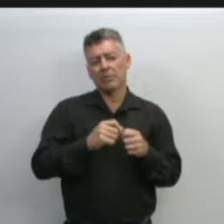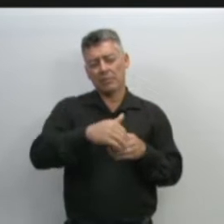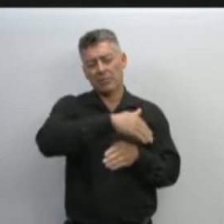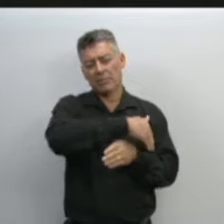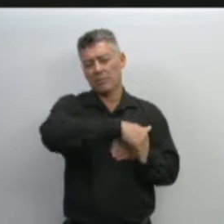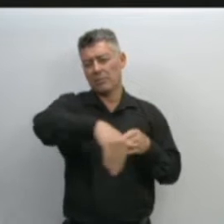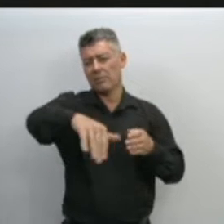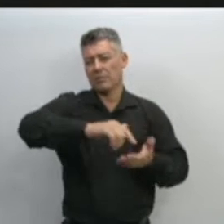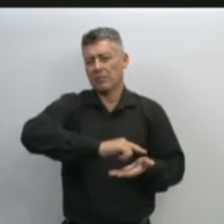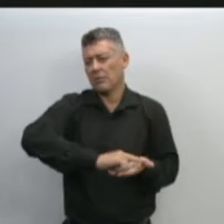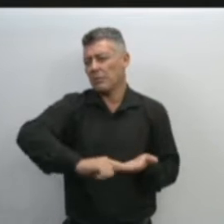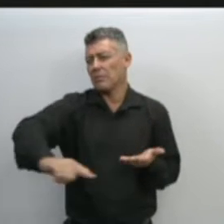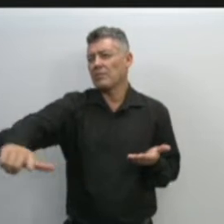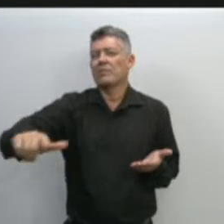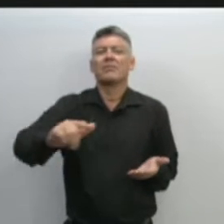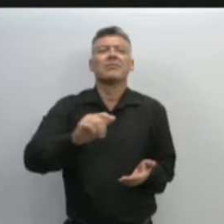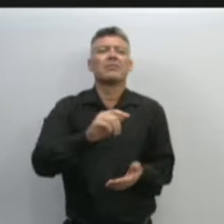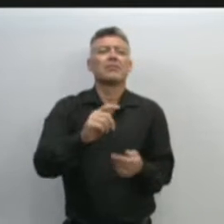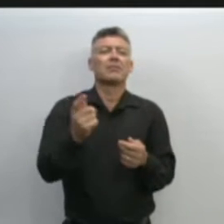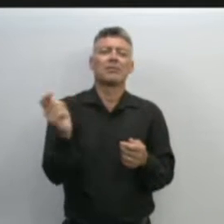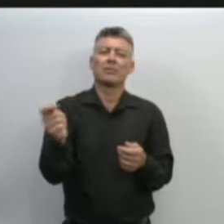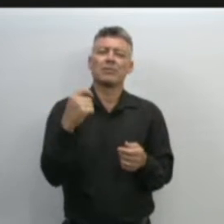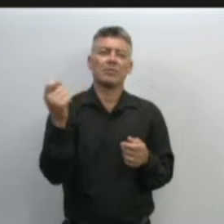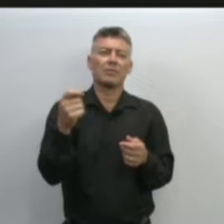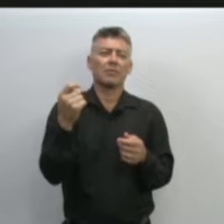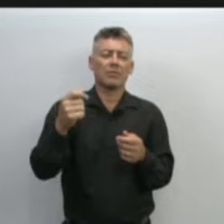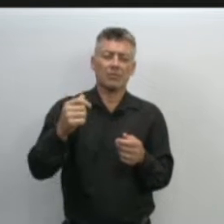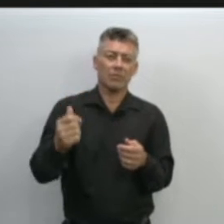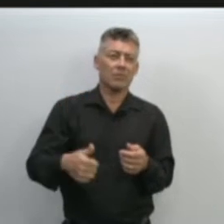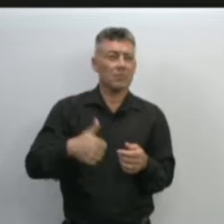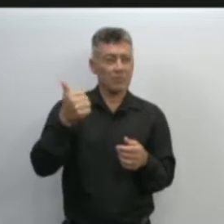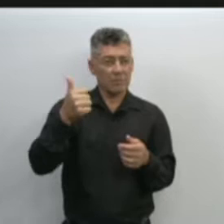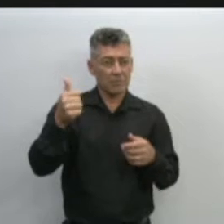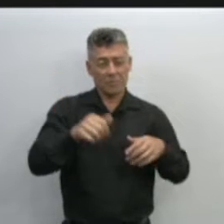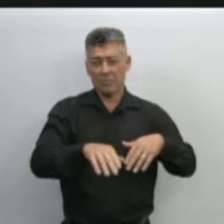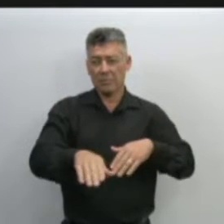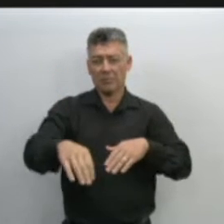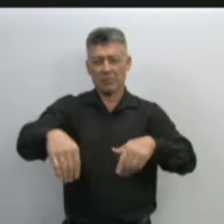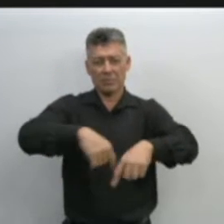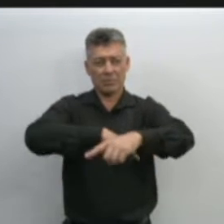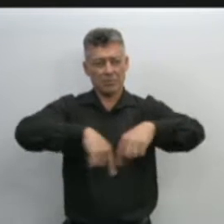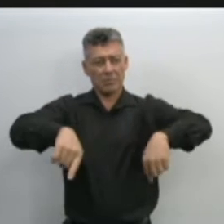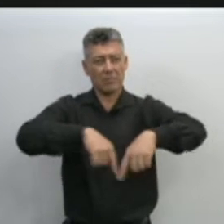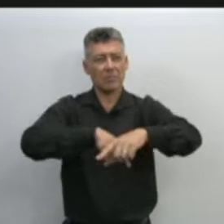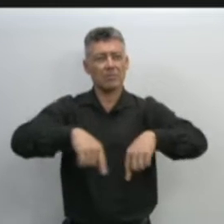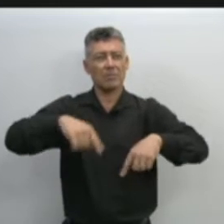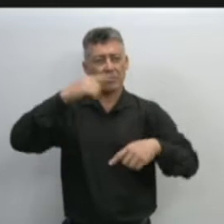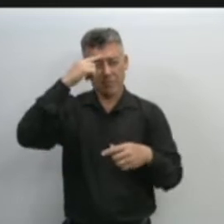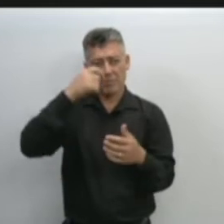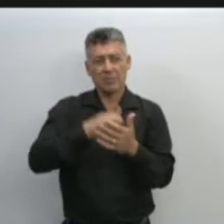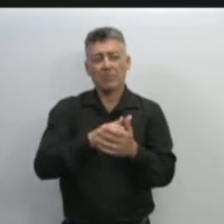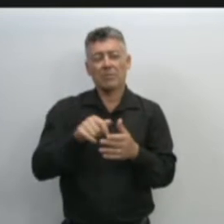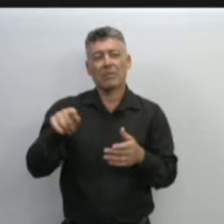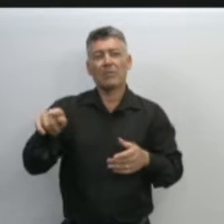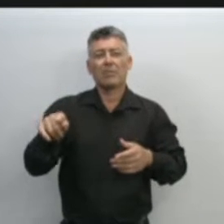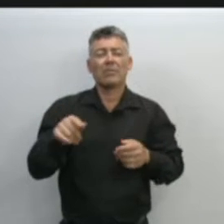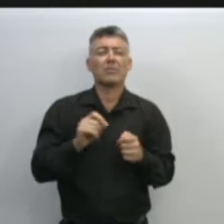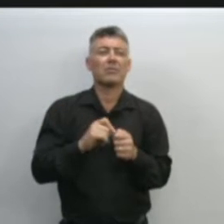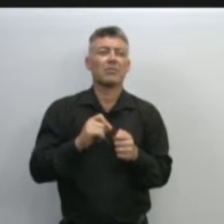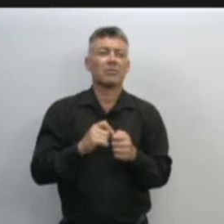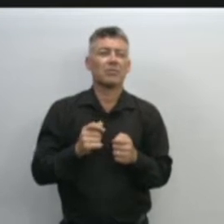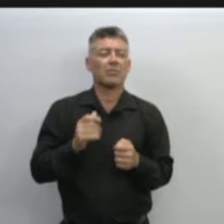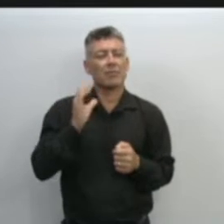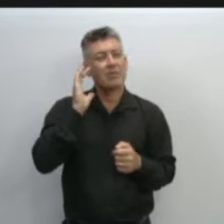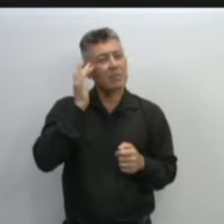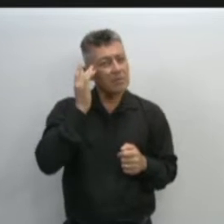Paulistana para antecipar, melhorar aquele fluxo ali, né? A duplicação. E eu disse que seria salutar para fazer. Eu